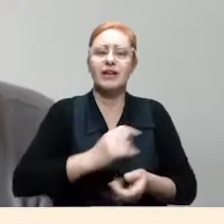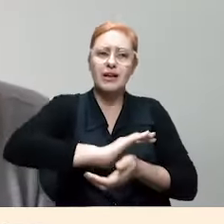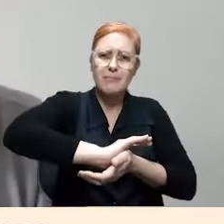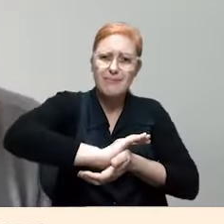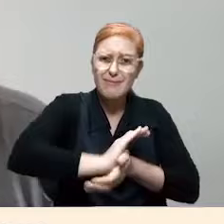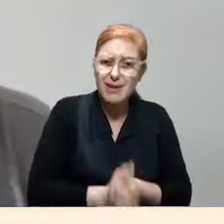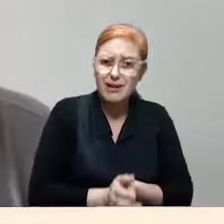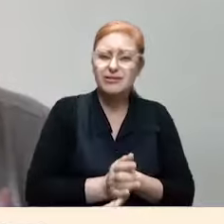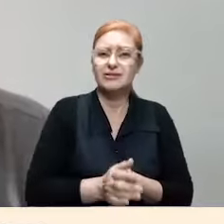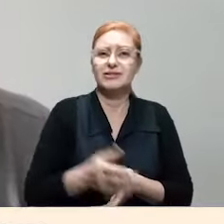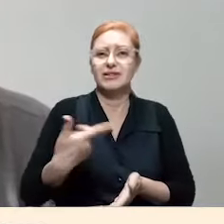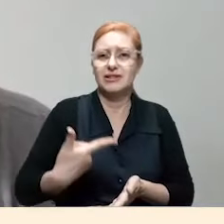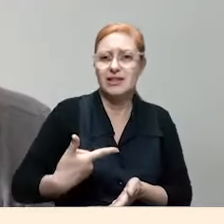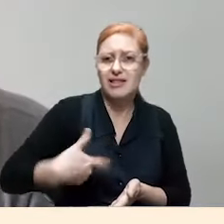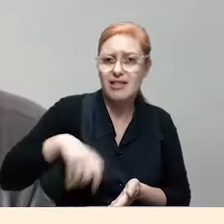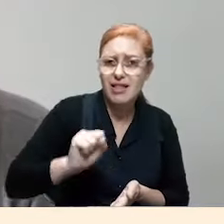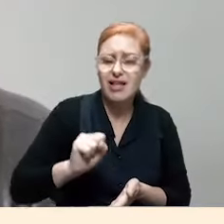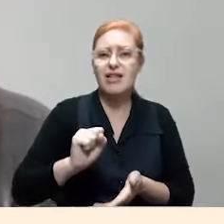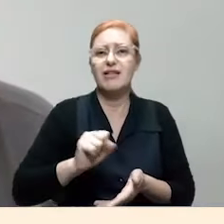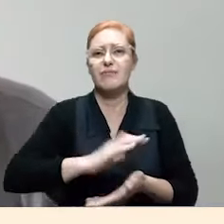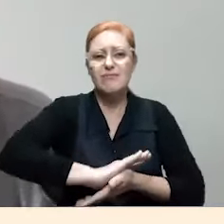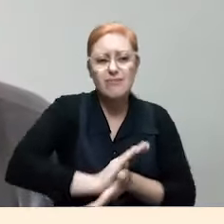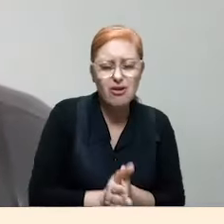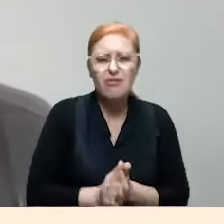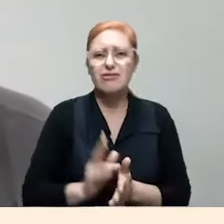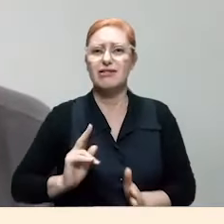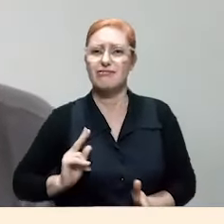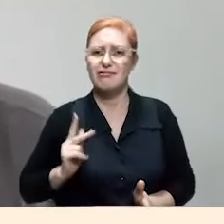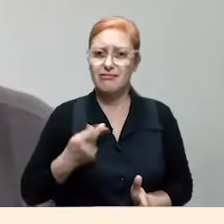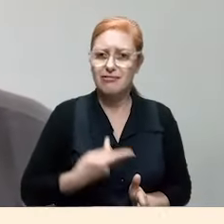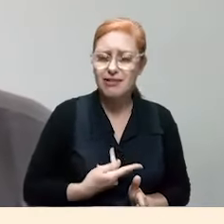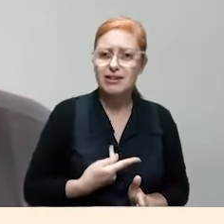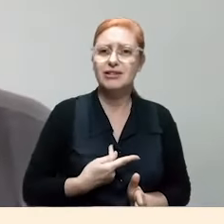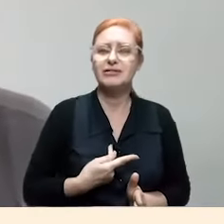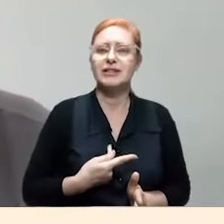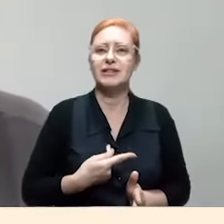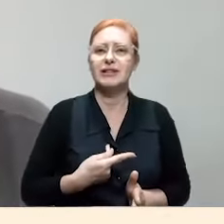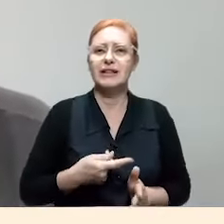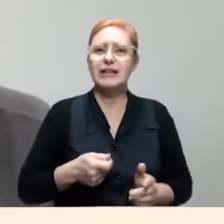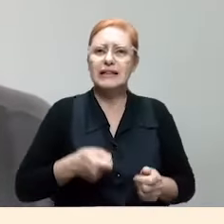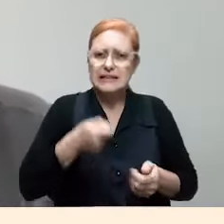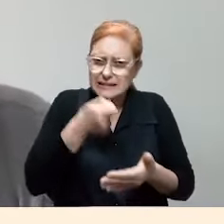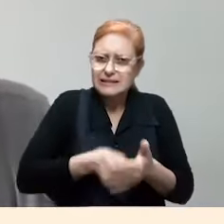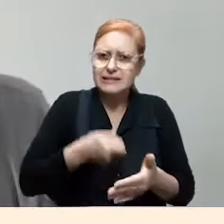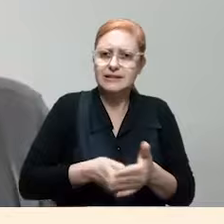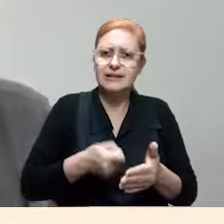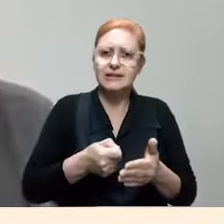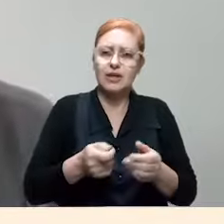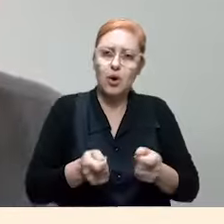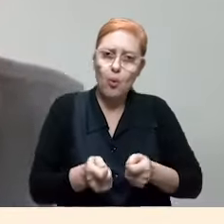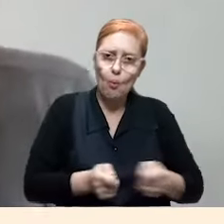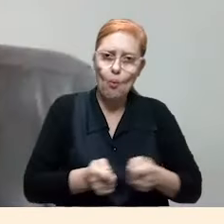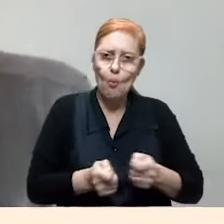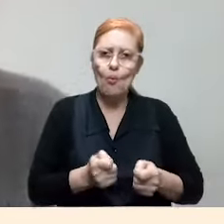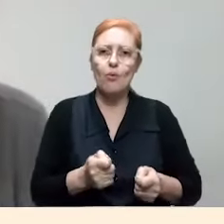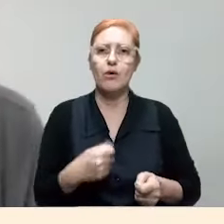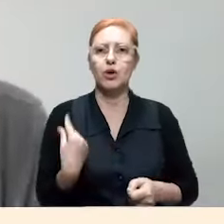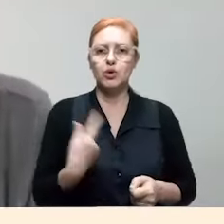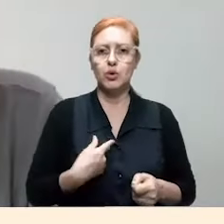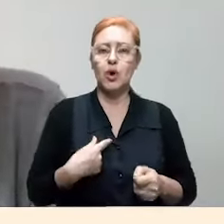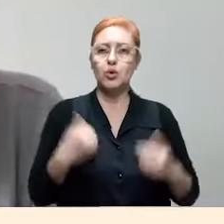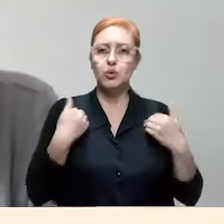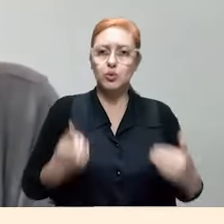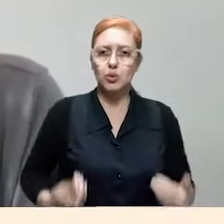lesbo-transfóbico, que na verdade tem tentado controlar os nossos corpos. Eu sou daquela que venho